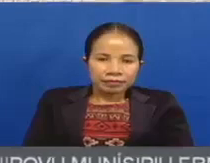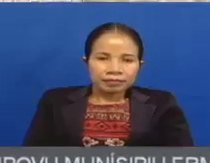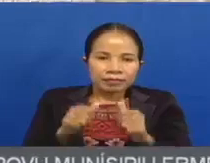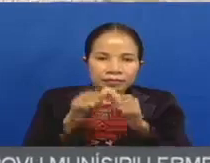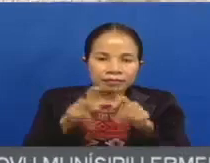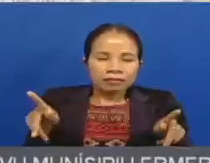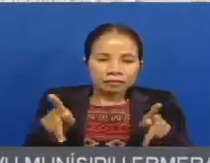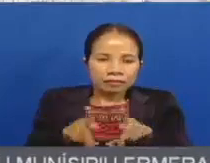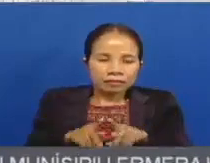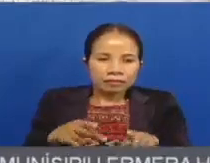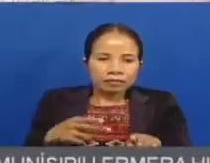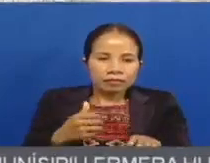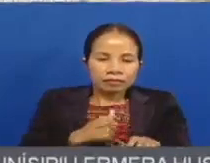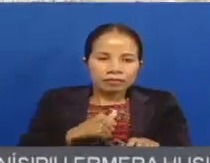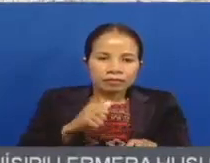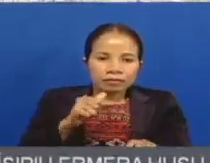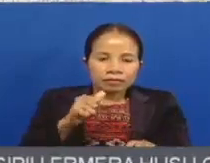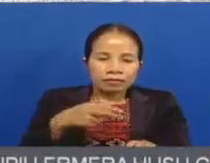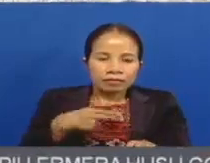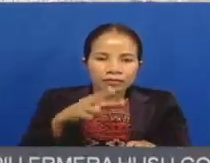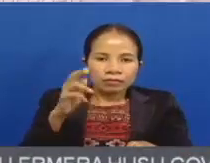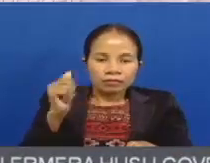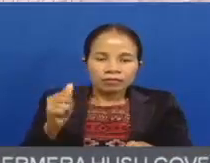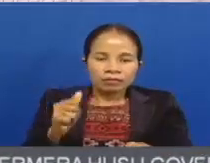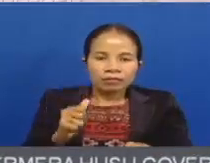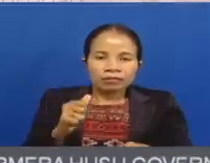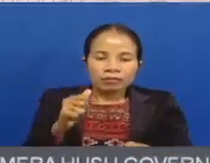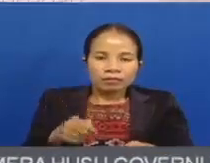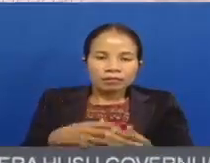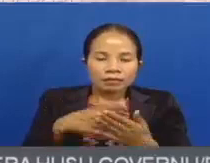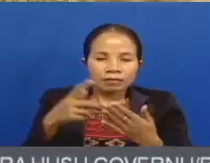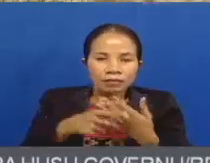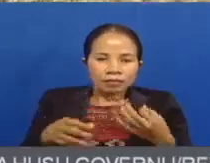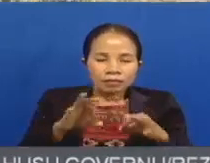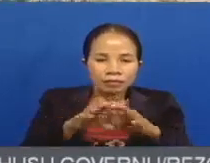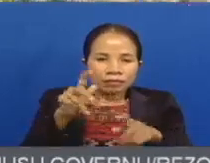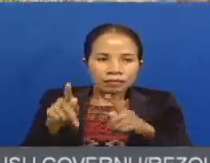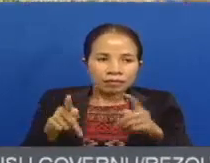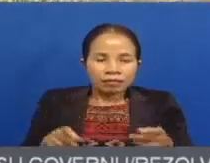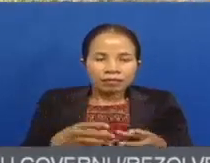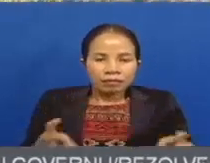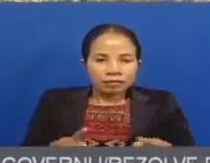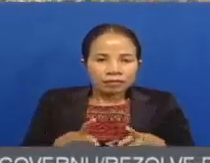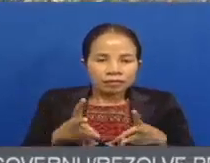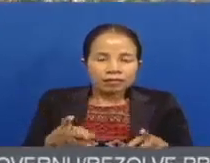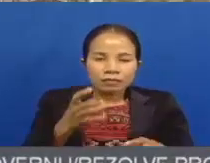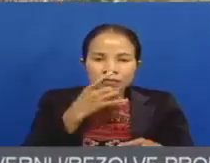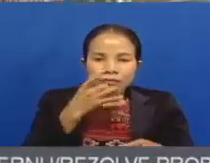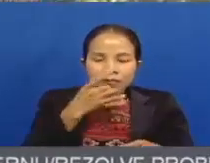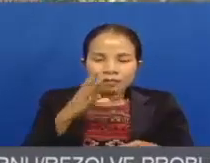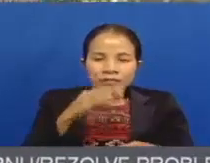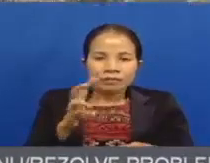Administrador Posto Hatulia A, Luis Manuel Profunda Programa Prioridade ba Povo Maquistrada, Eletricidade